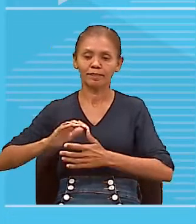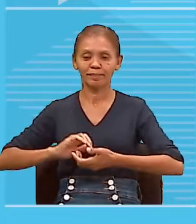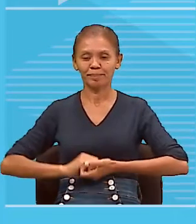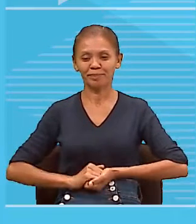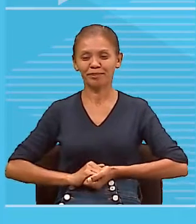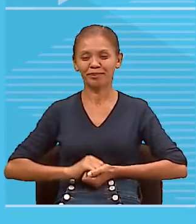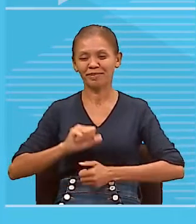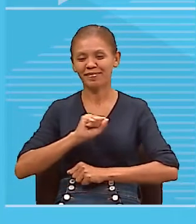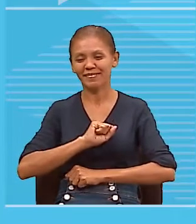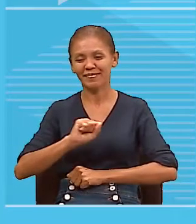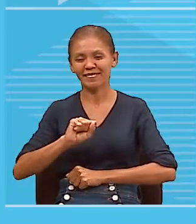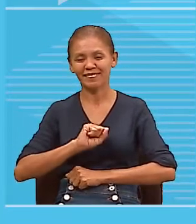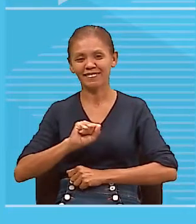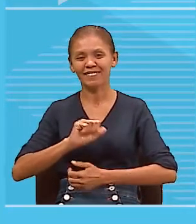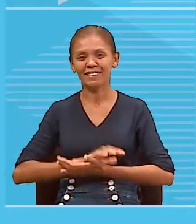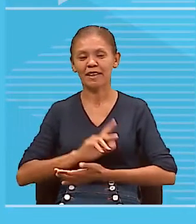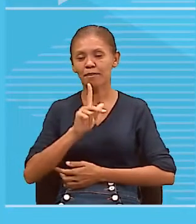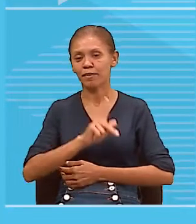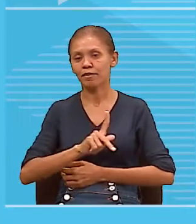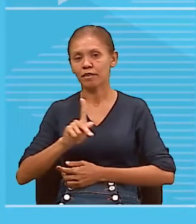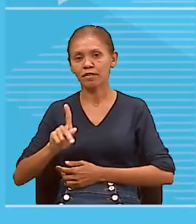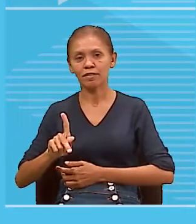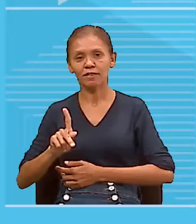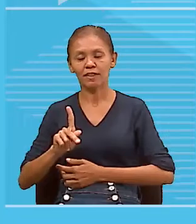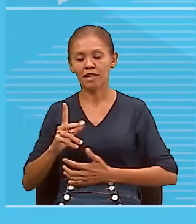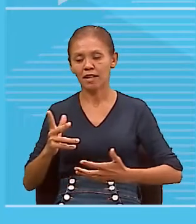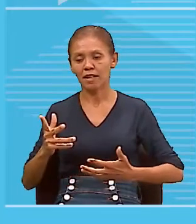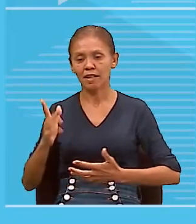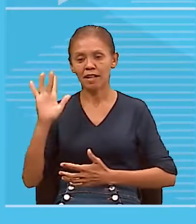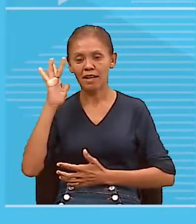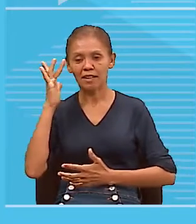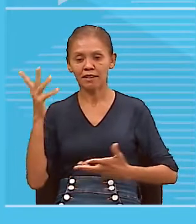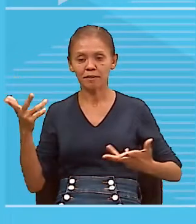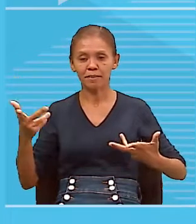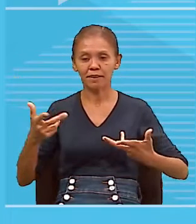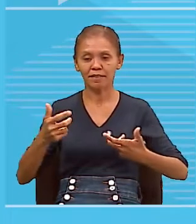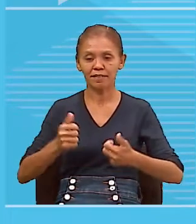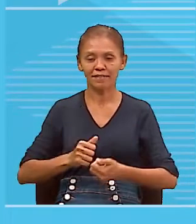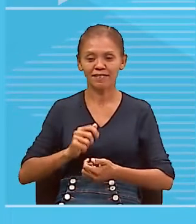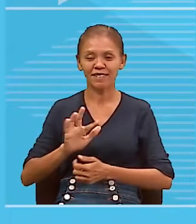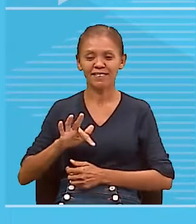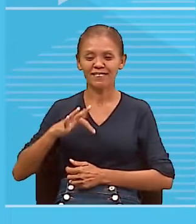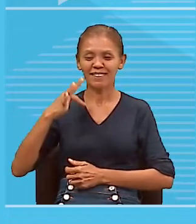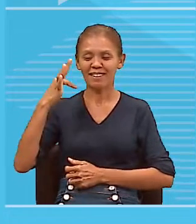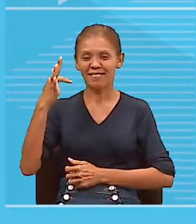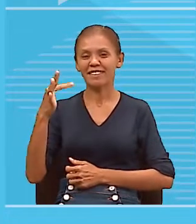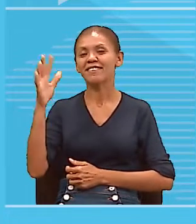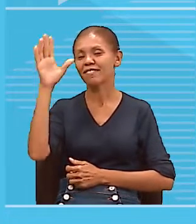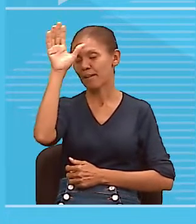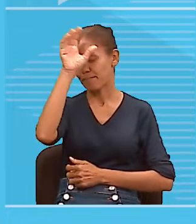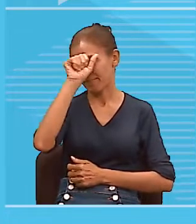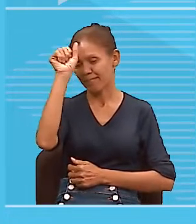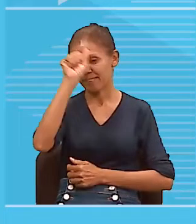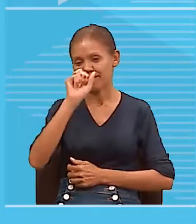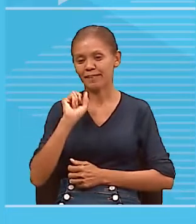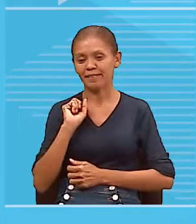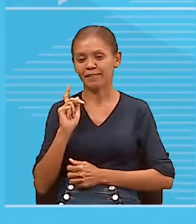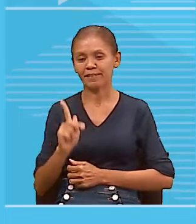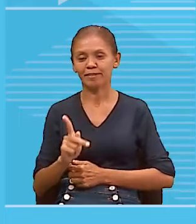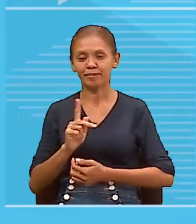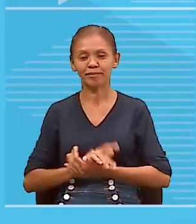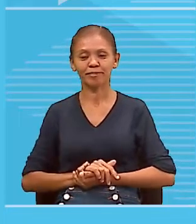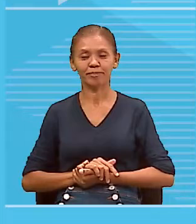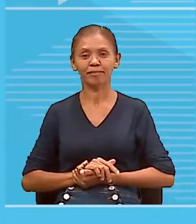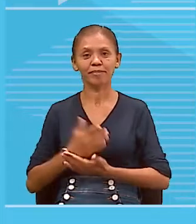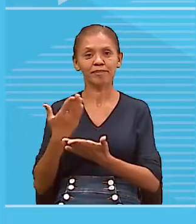muito massa Inclusive eu acho incrível eu adoraria ter a estabilidade vou adquirir em breve Tá certo professor